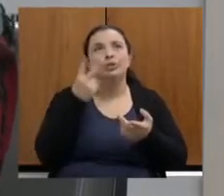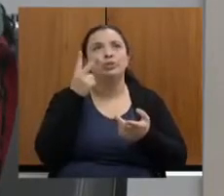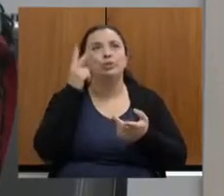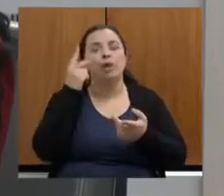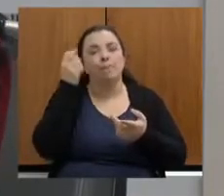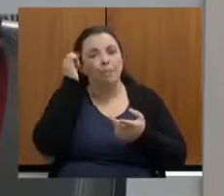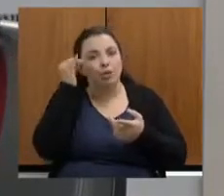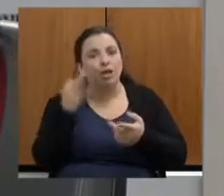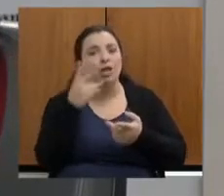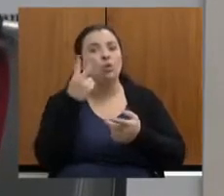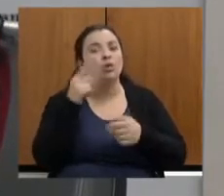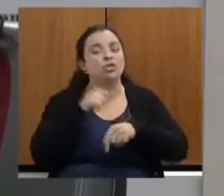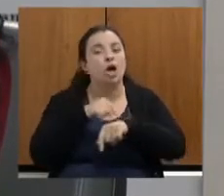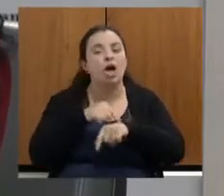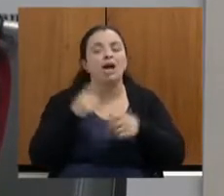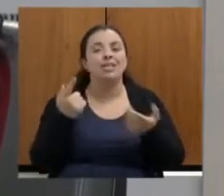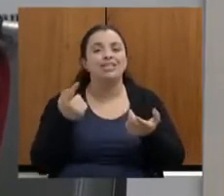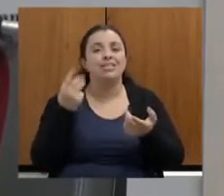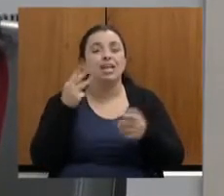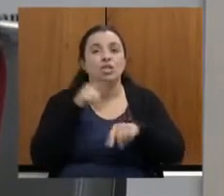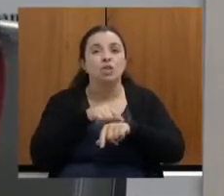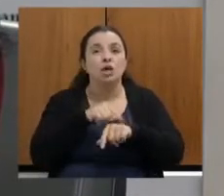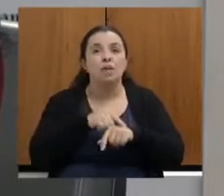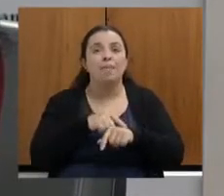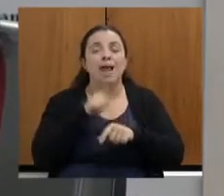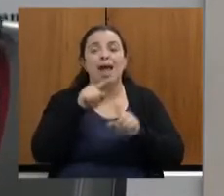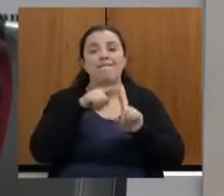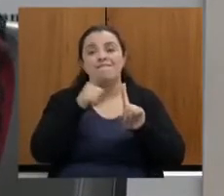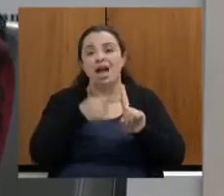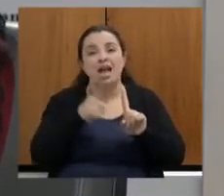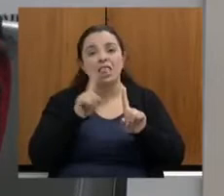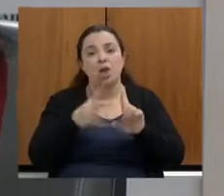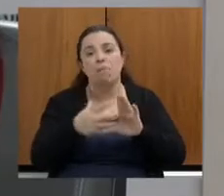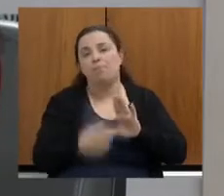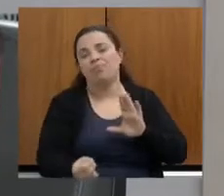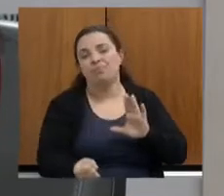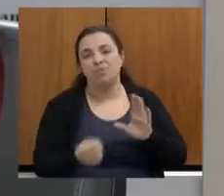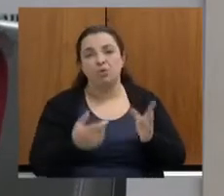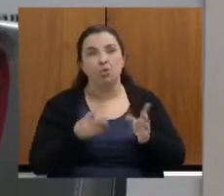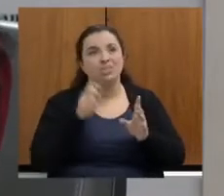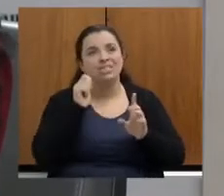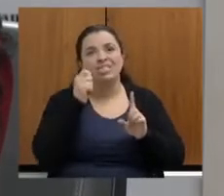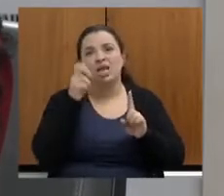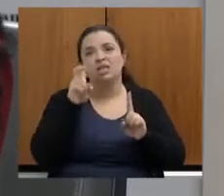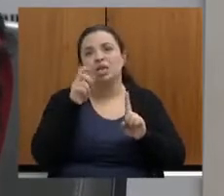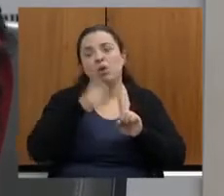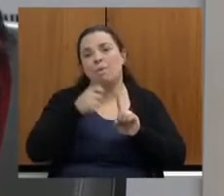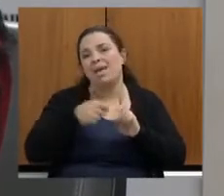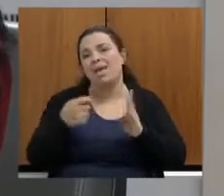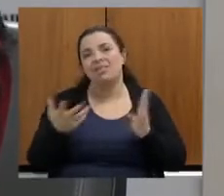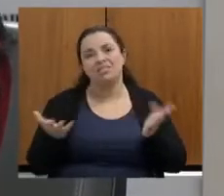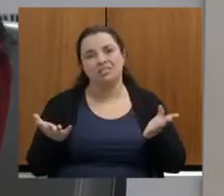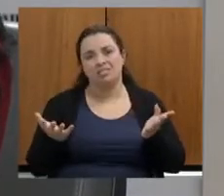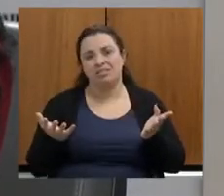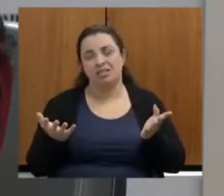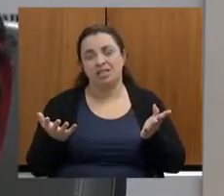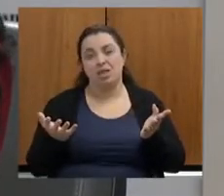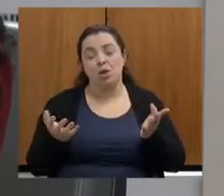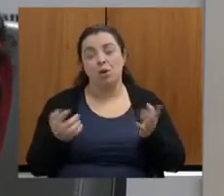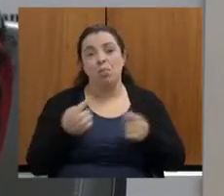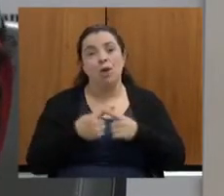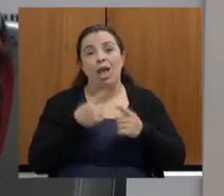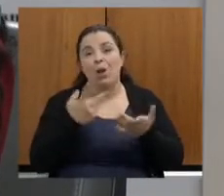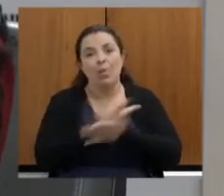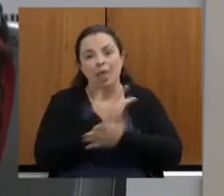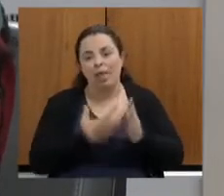três horas da manhã para não perder o sido uma vaca ensinar e com 23 meses ela para o bichinho para fora com 5 meses ela botar então assim isso mata a gente a